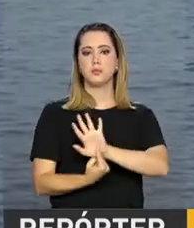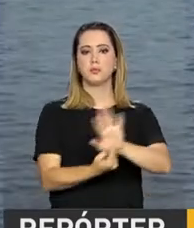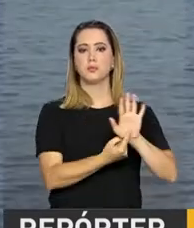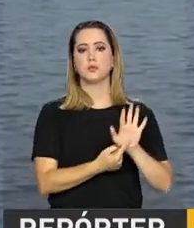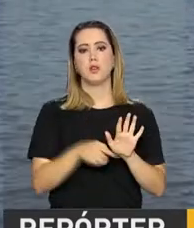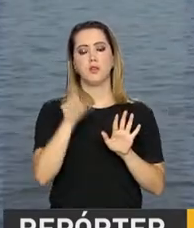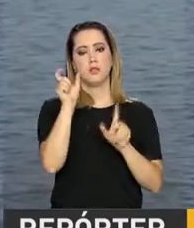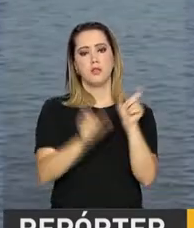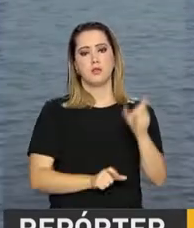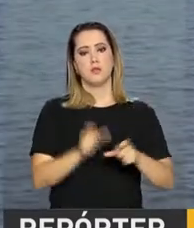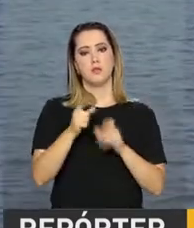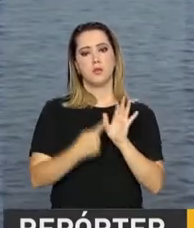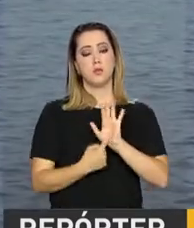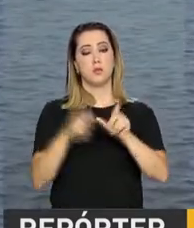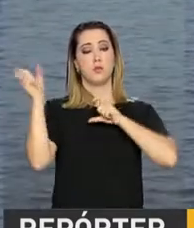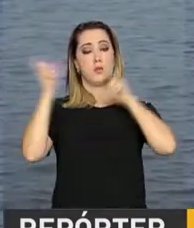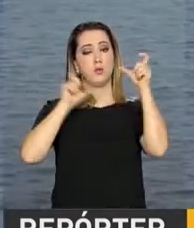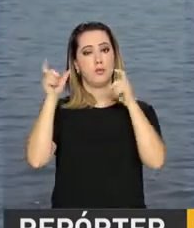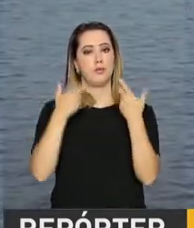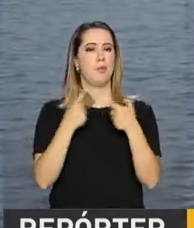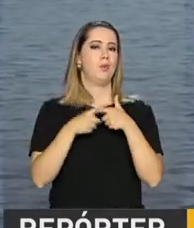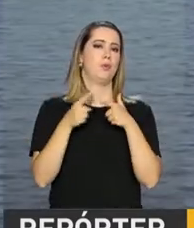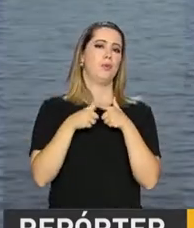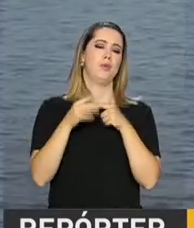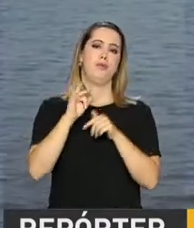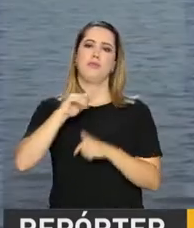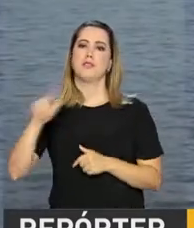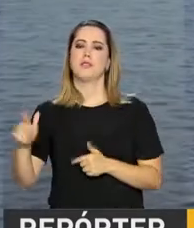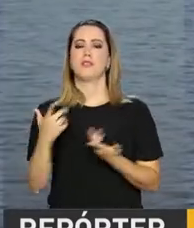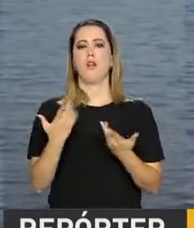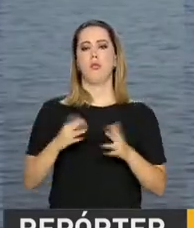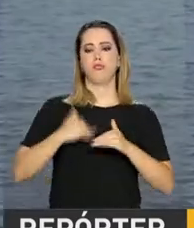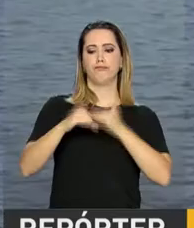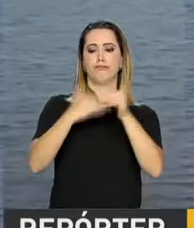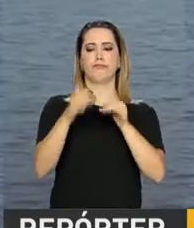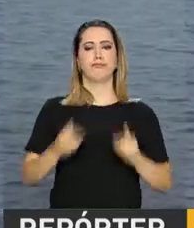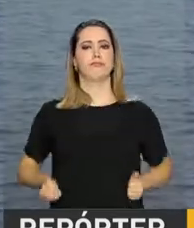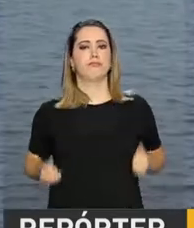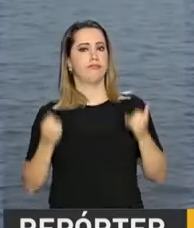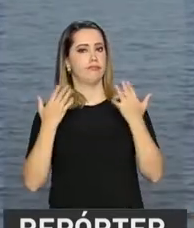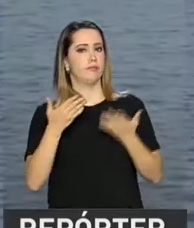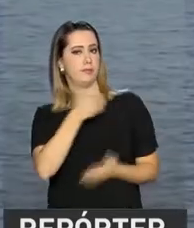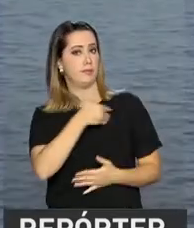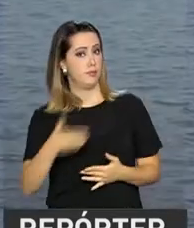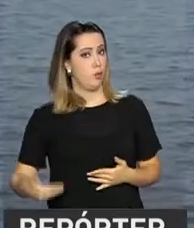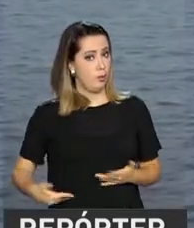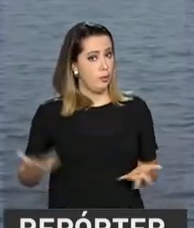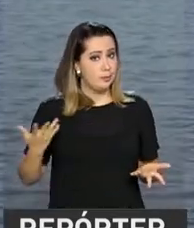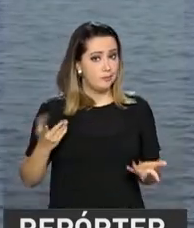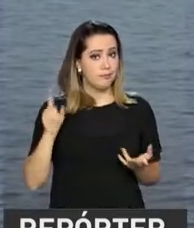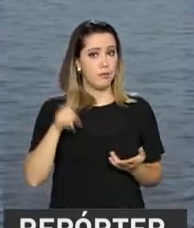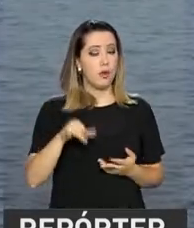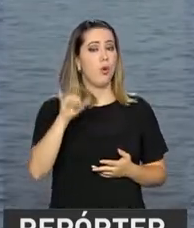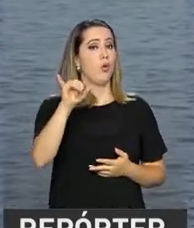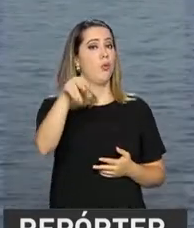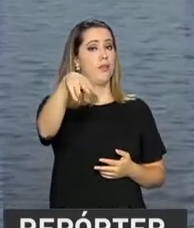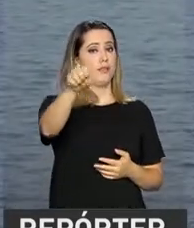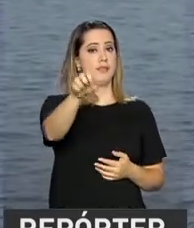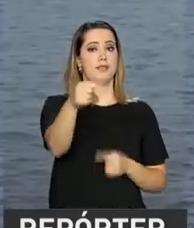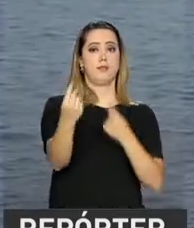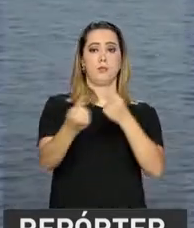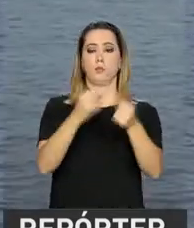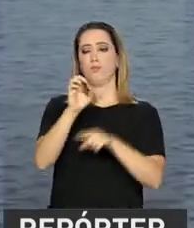alertam para o risco de um desajuste fiscal com o aumento dos gastos públicos o estudo mostra que a previdência dos estados por exemplo